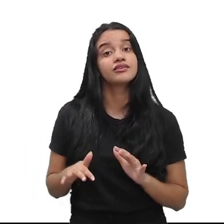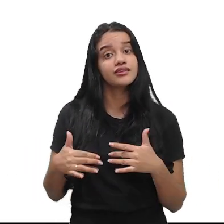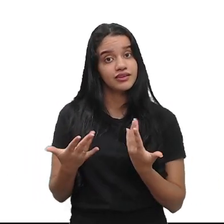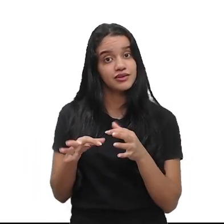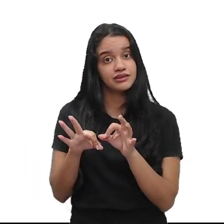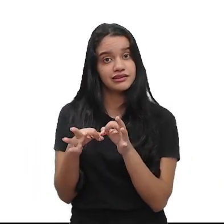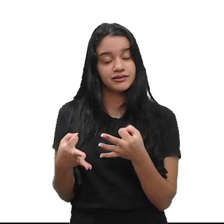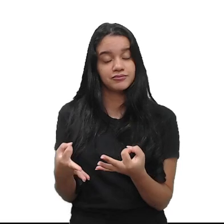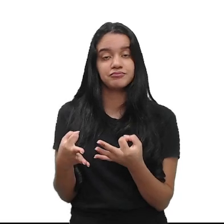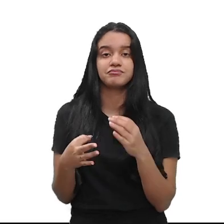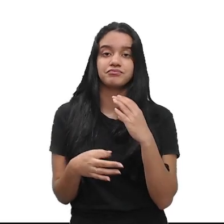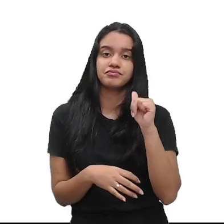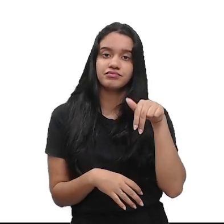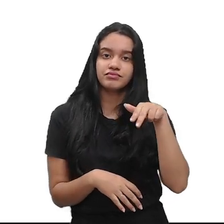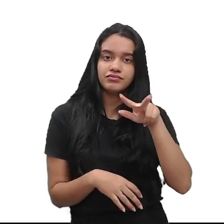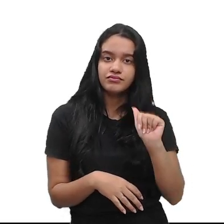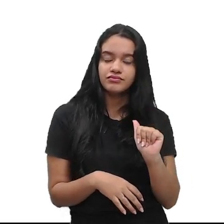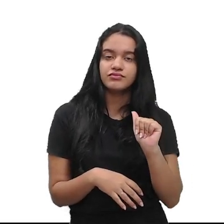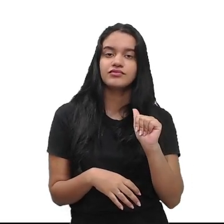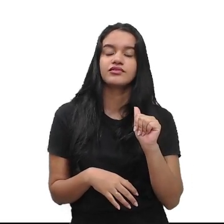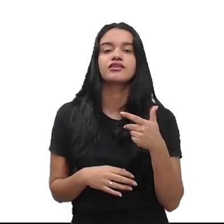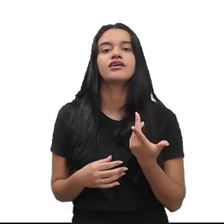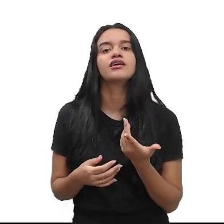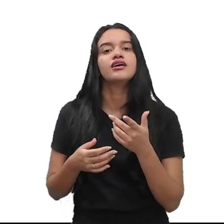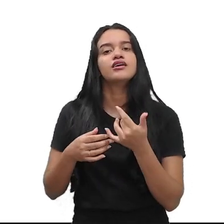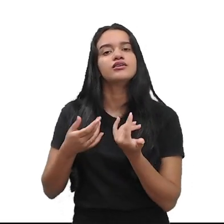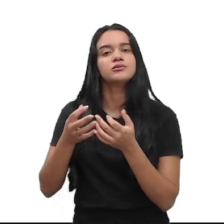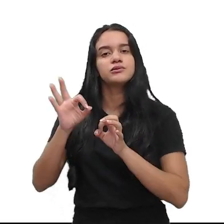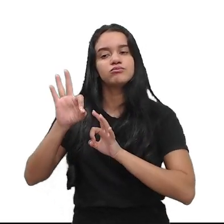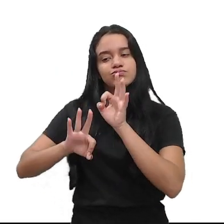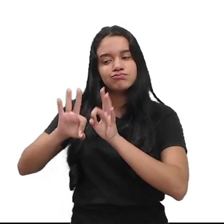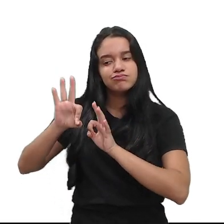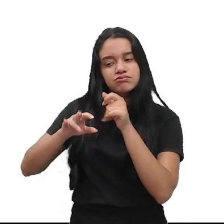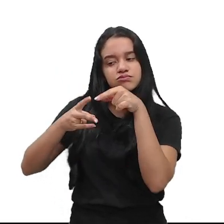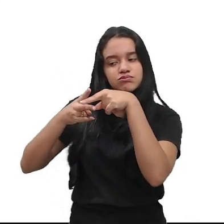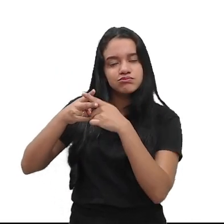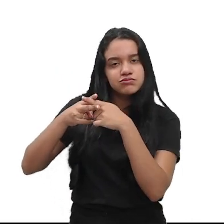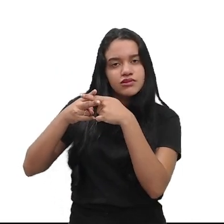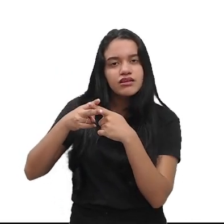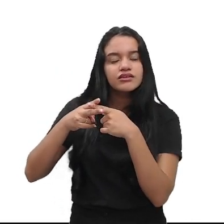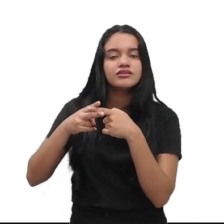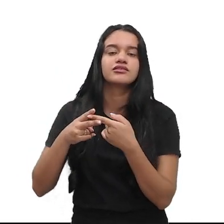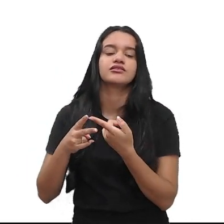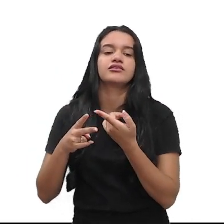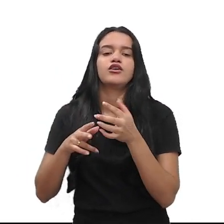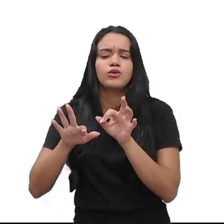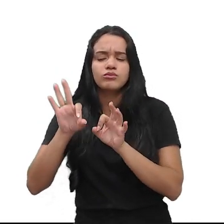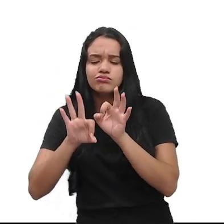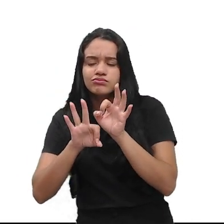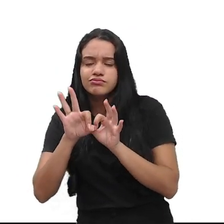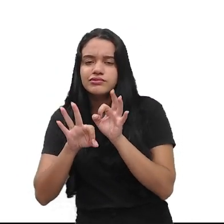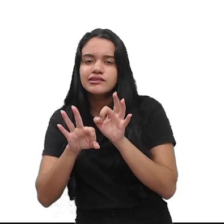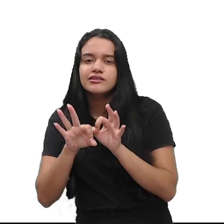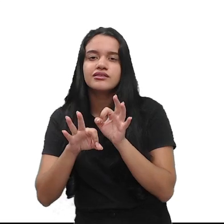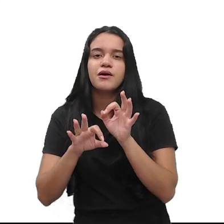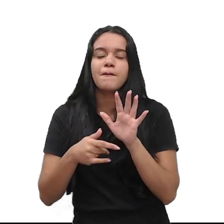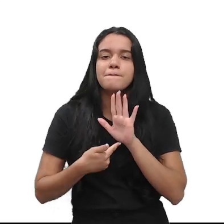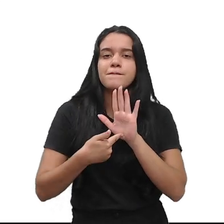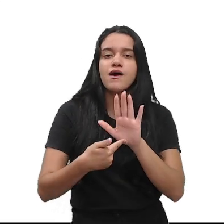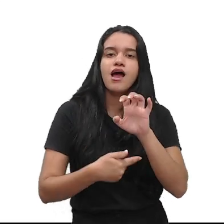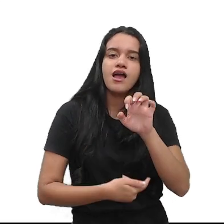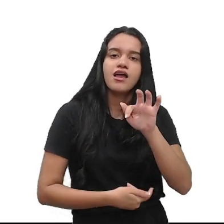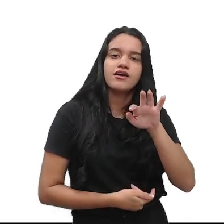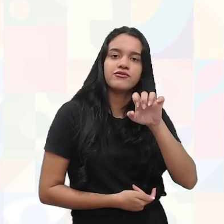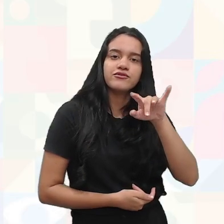simplicidade, o Canva oferece ferramentas de edição avançadas que permitem ajustar elementos, aplicar efeitos,